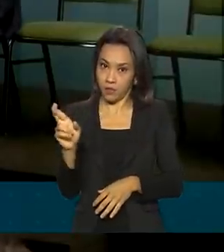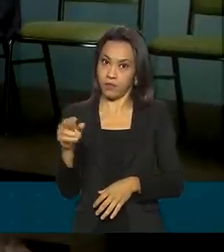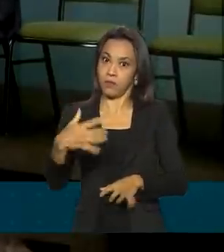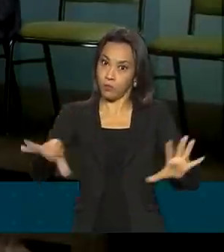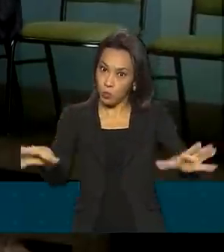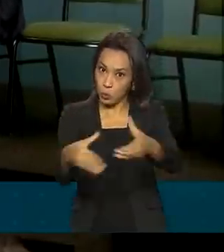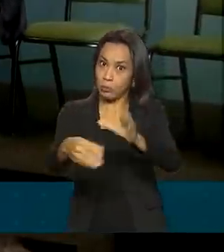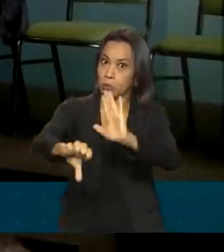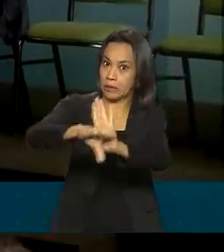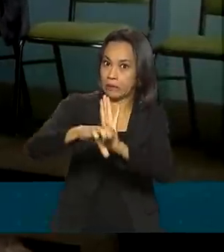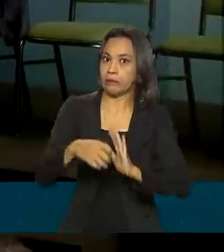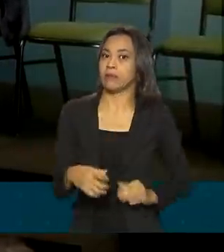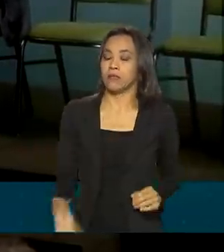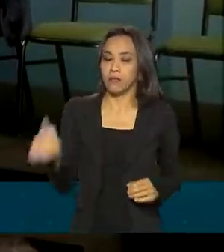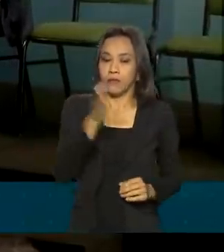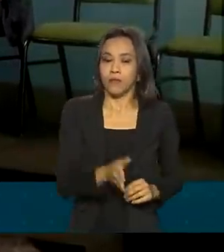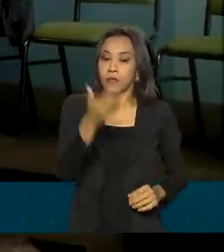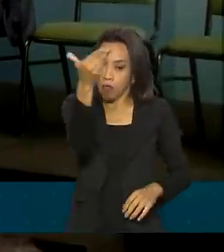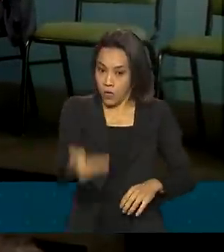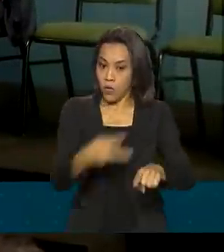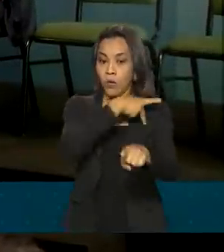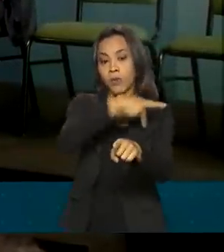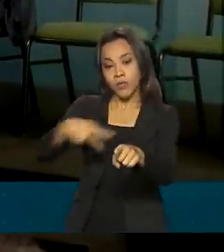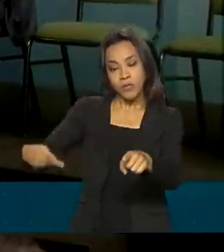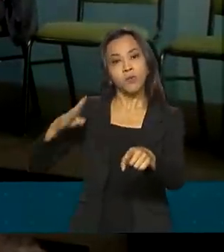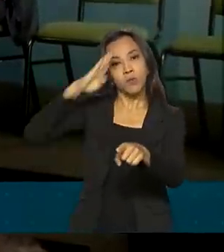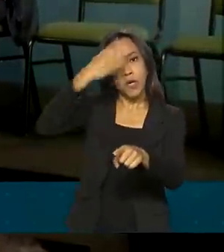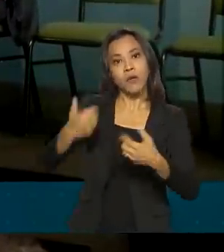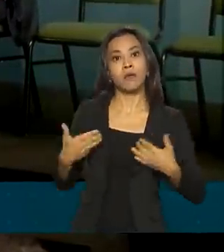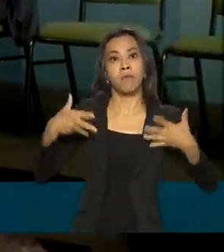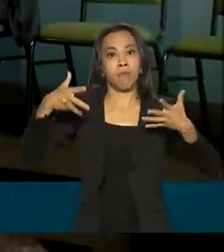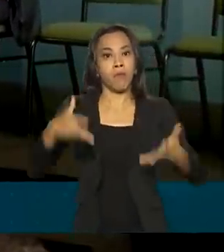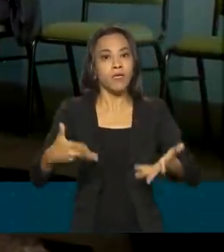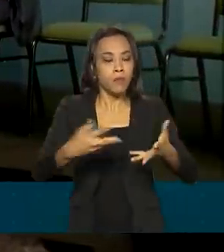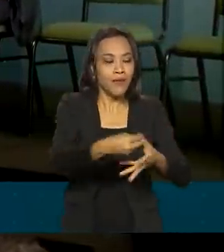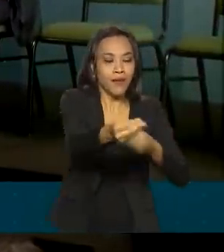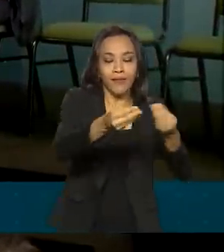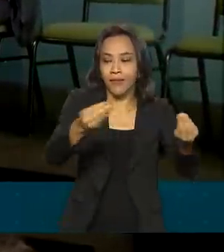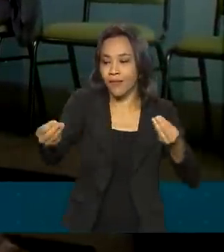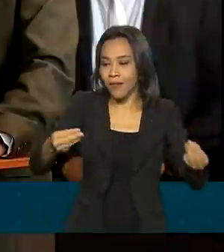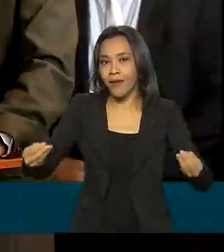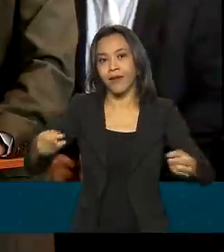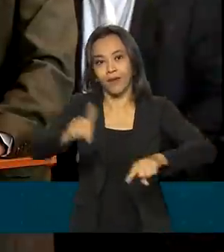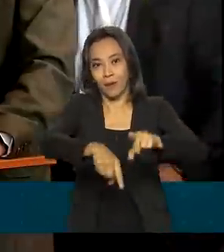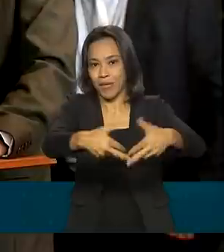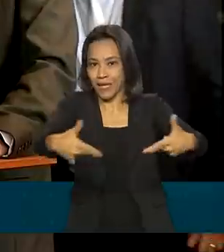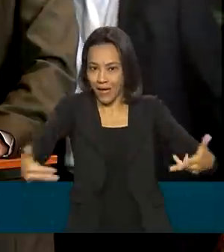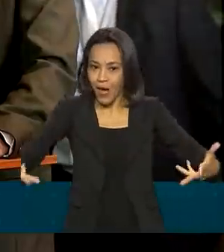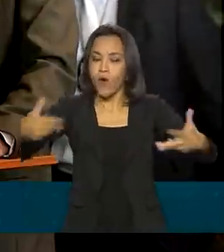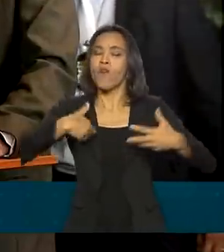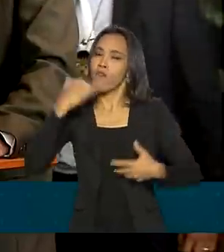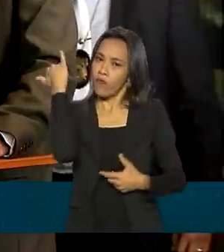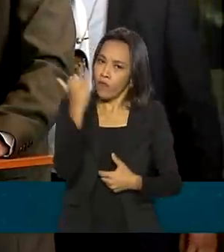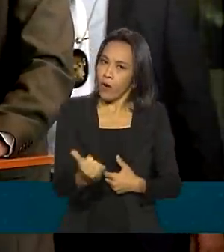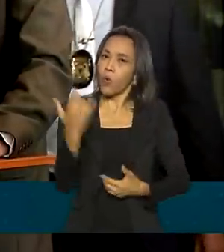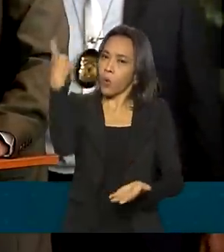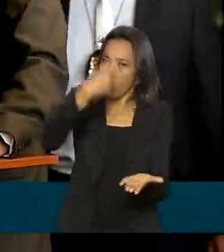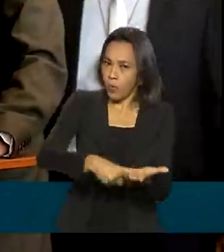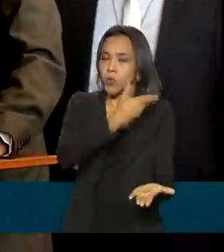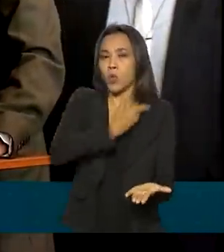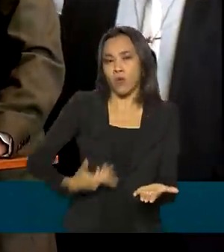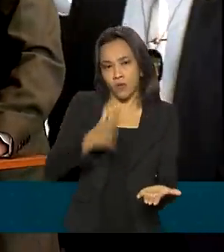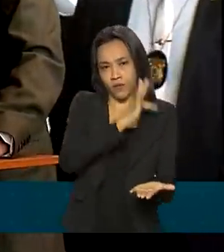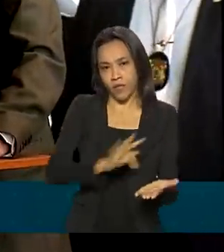presidente Jair bolsonaro que participou da entrega simbólica dos equipamentos destacou o compromisso do governo federal com as